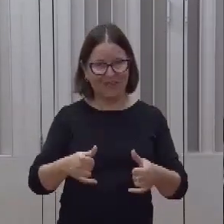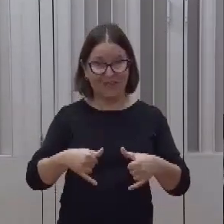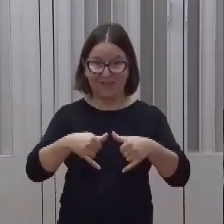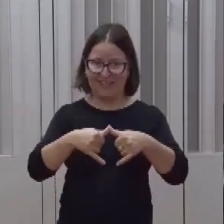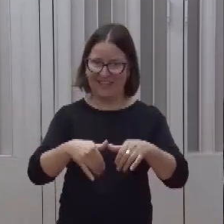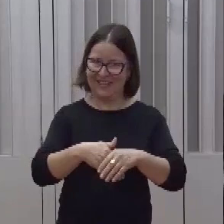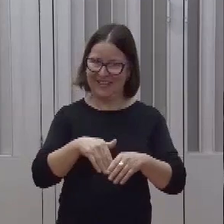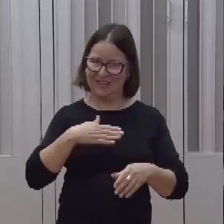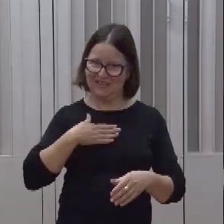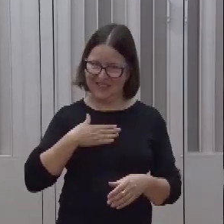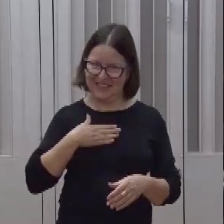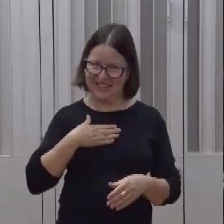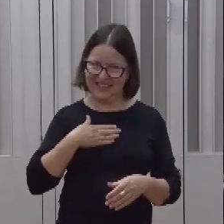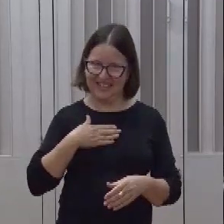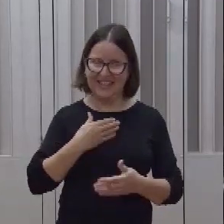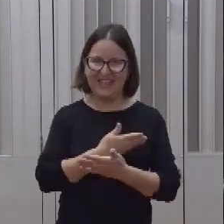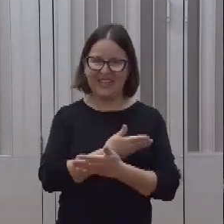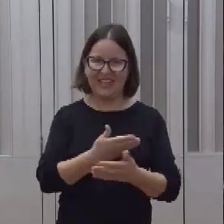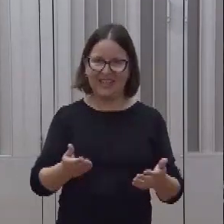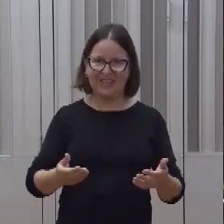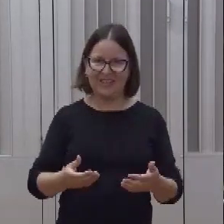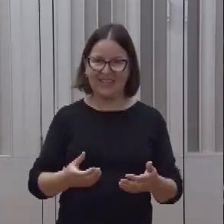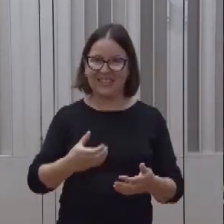vão frutificar.